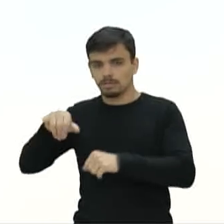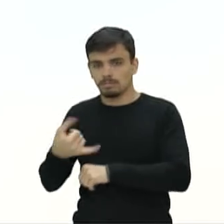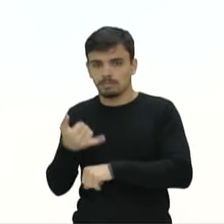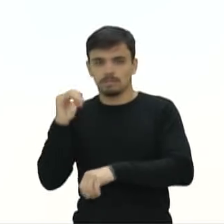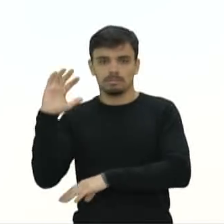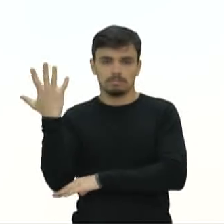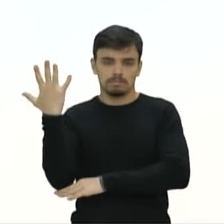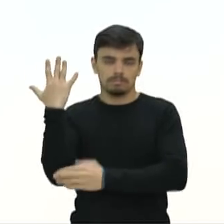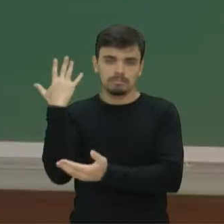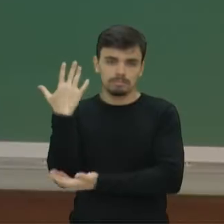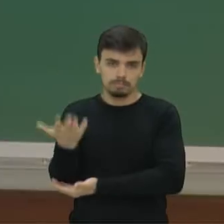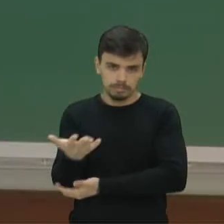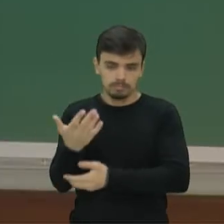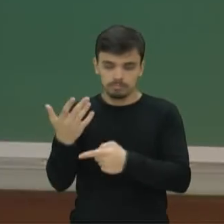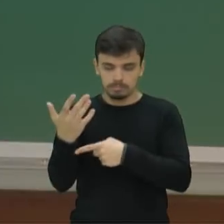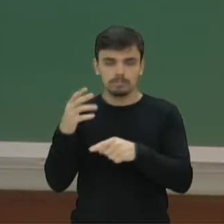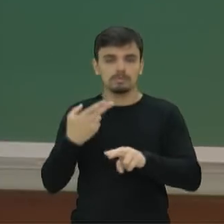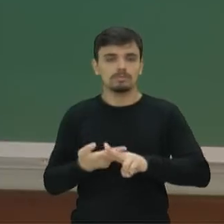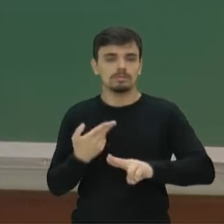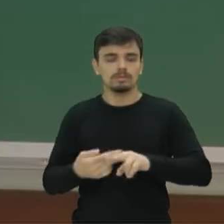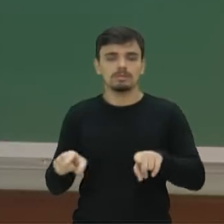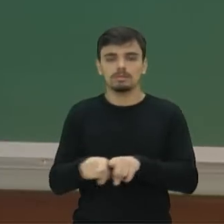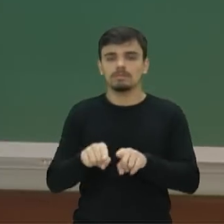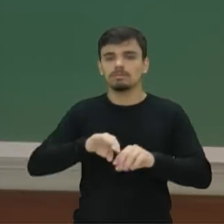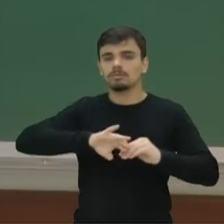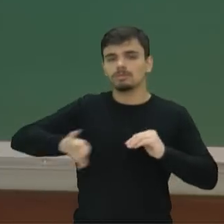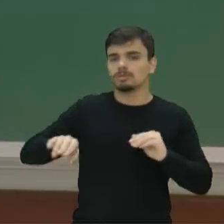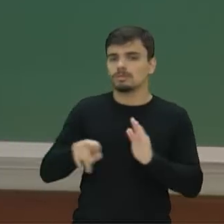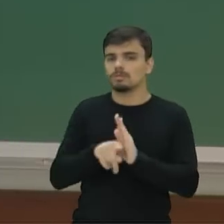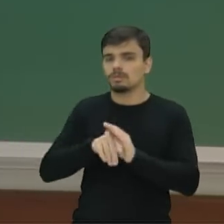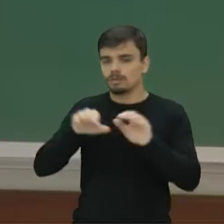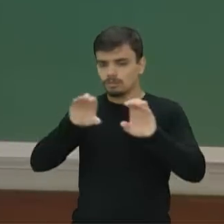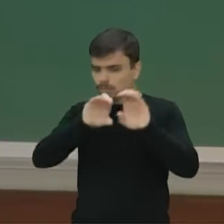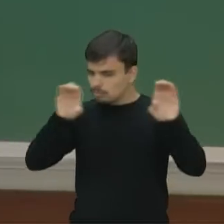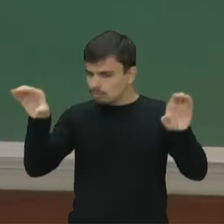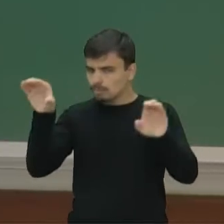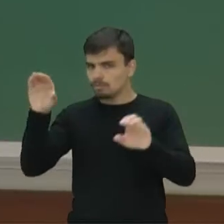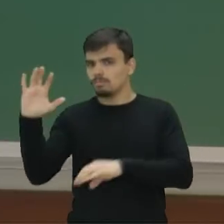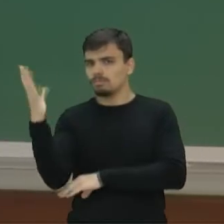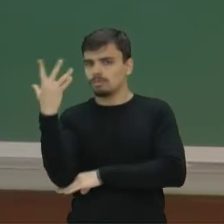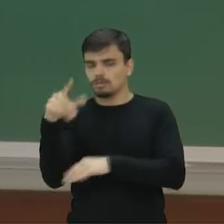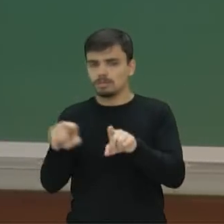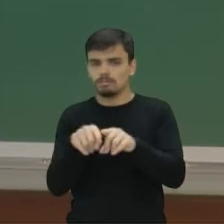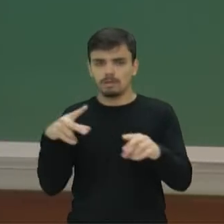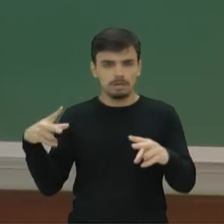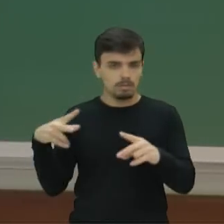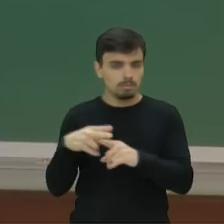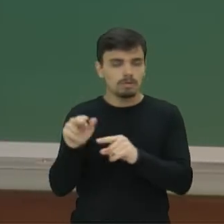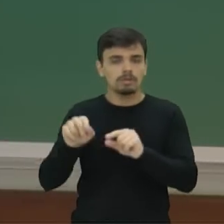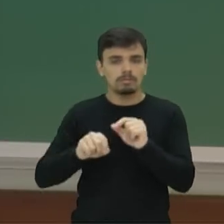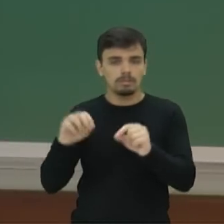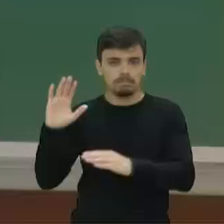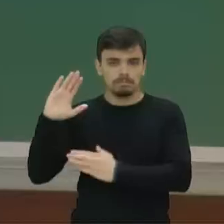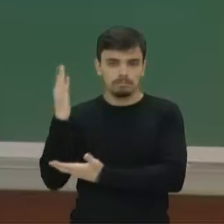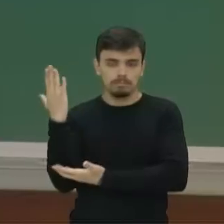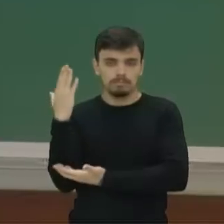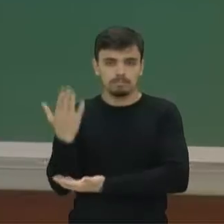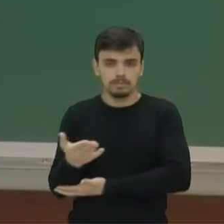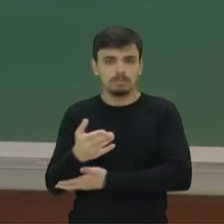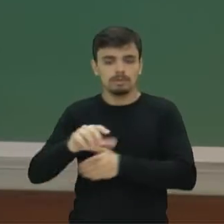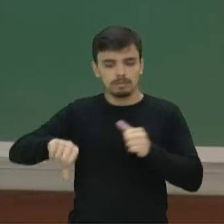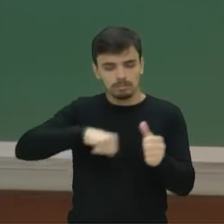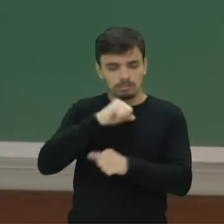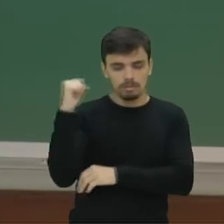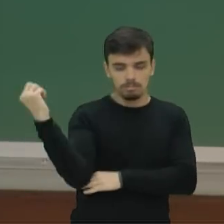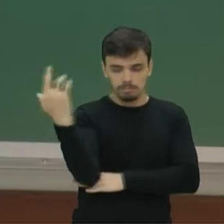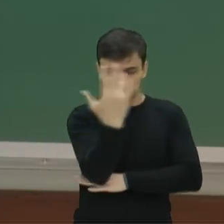da madeira. Então nós temos a retirada da cobertura vegetal, a retirada ou corte da madeira para transformar áreas de floresta